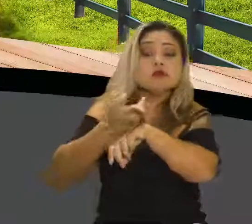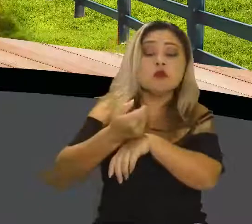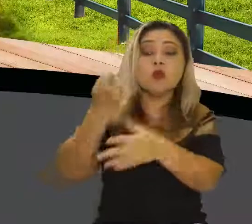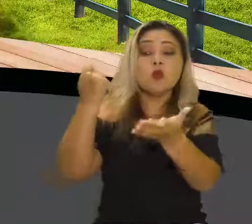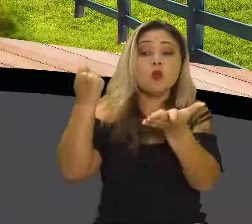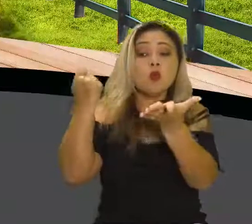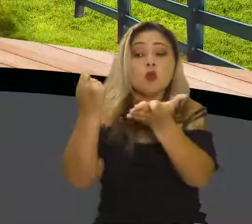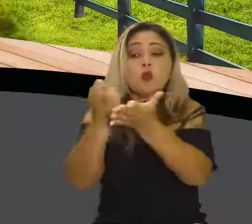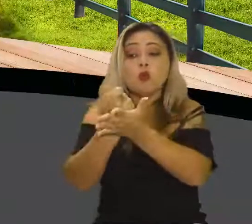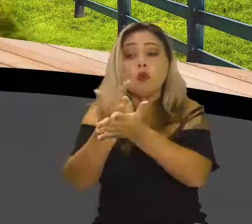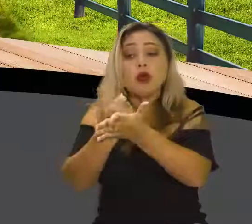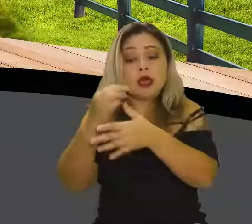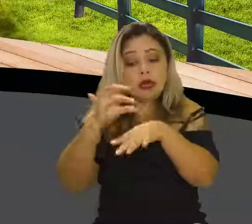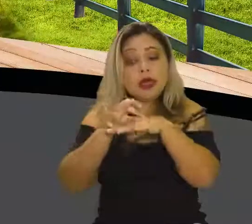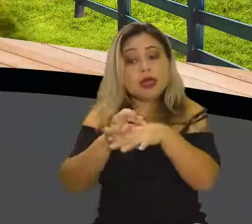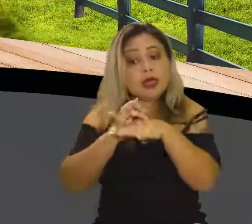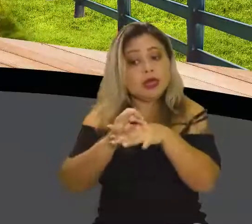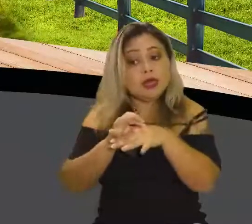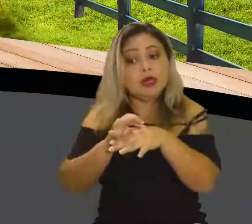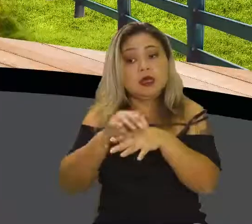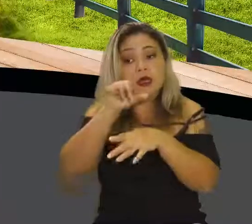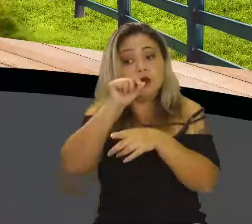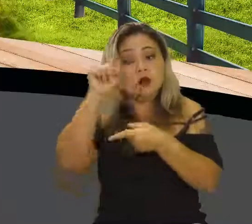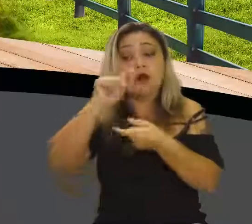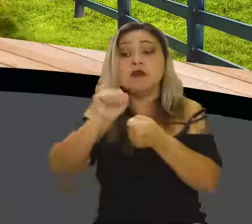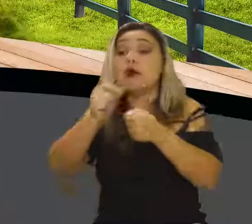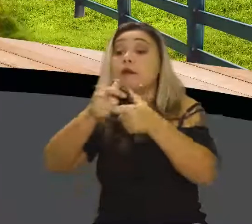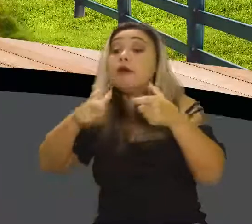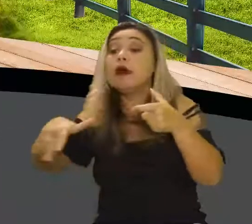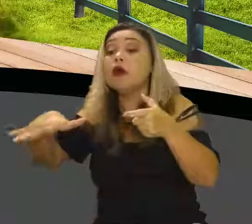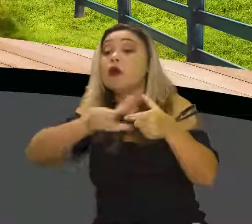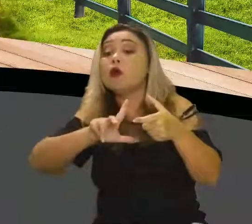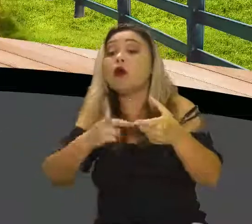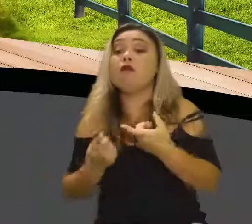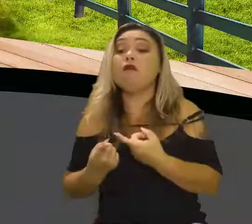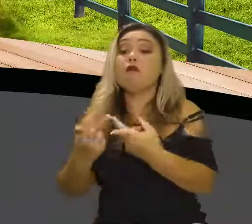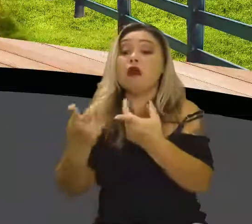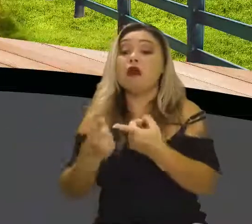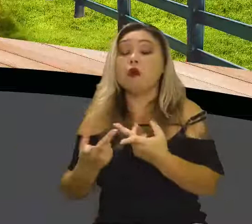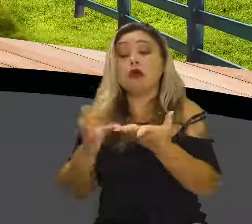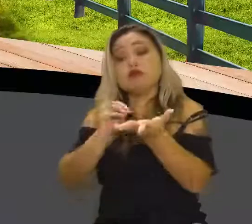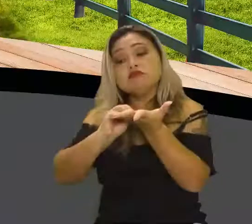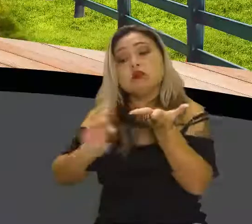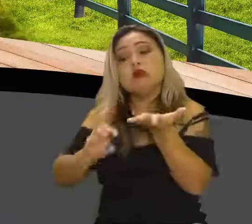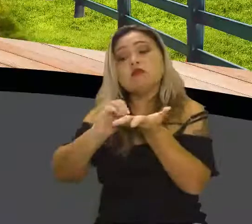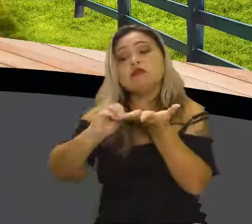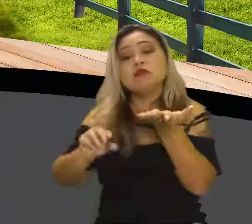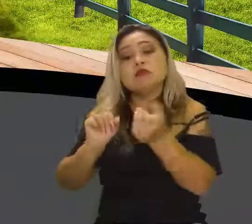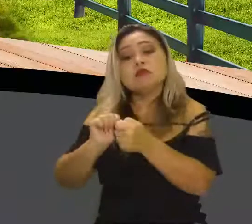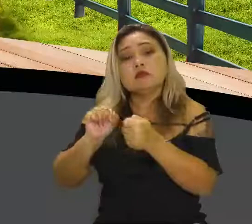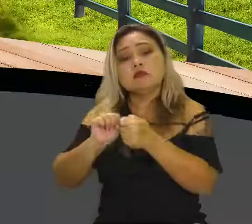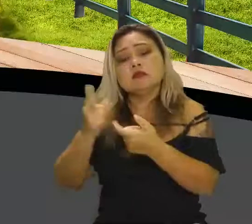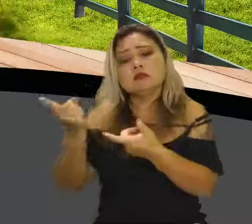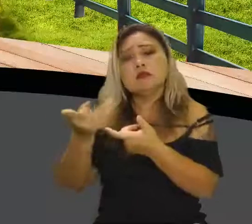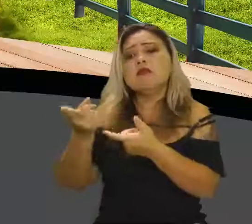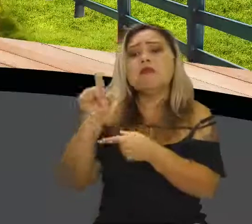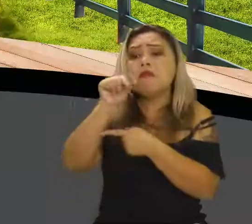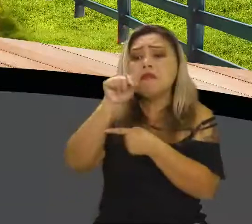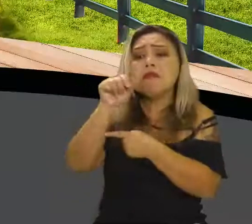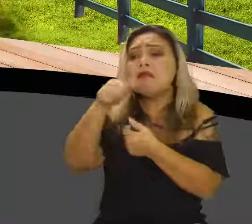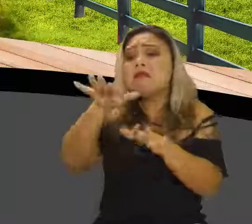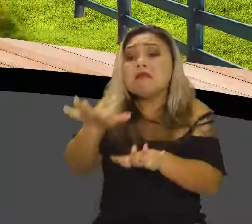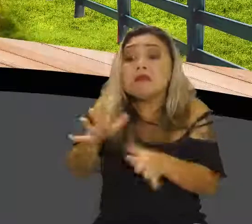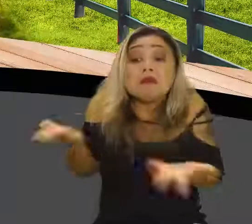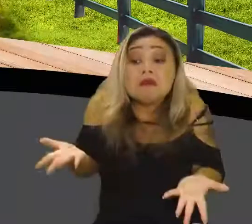e regulamentação para isso. Então, a maioria é venda para quê? De ovos. Então, ela de abater essas codornas,